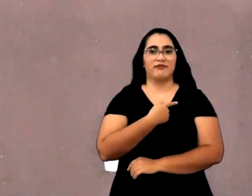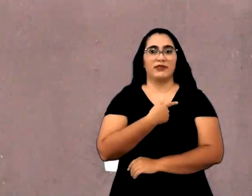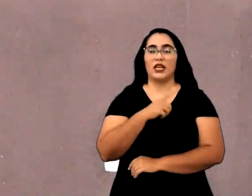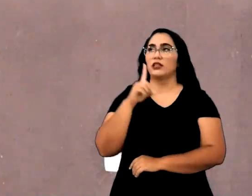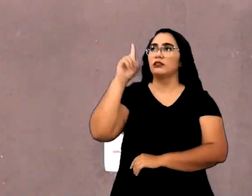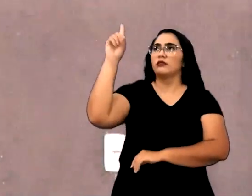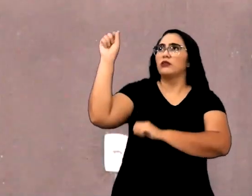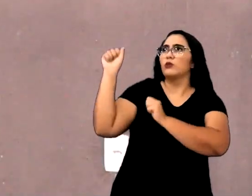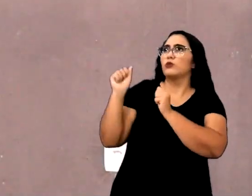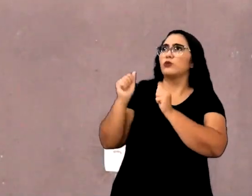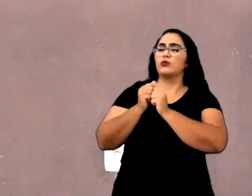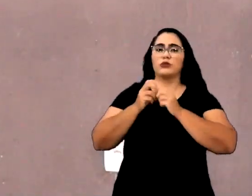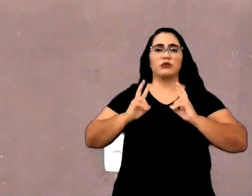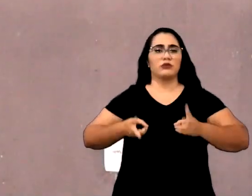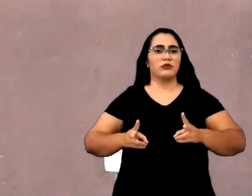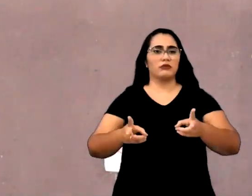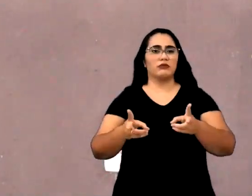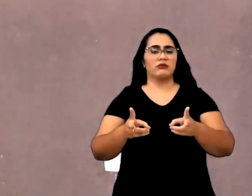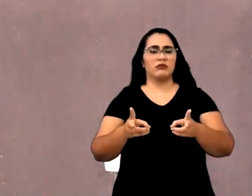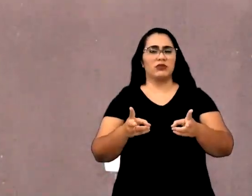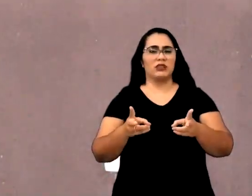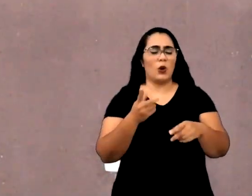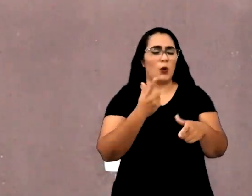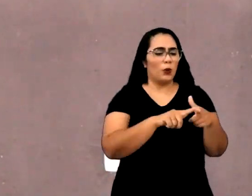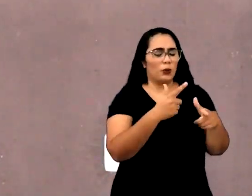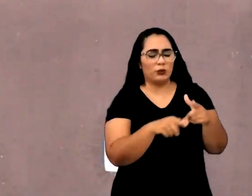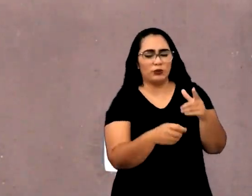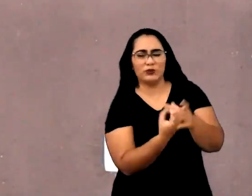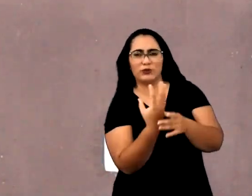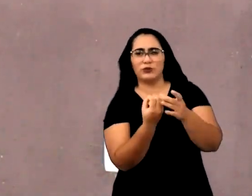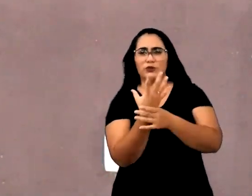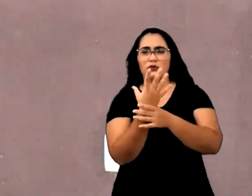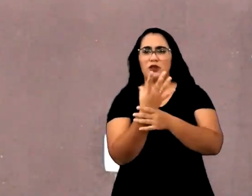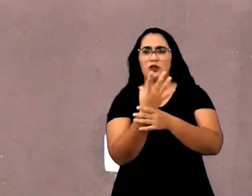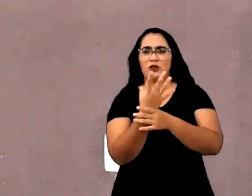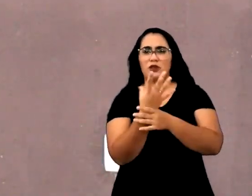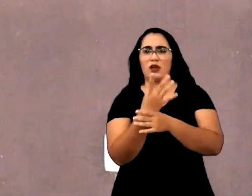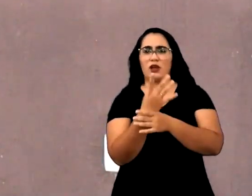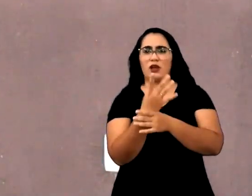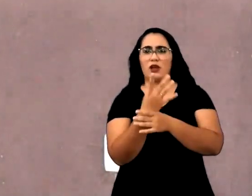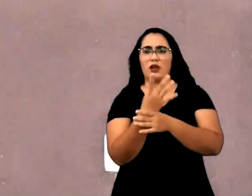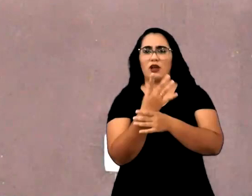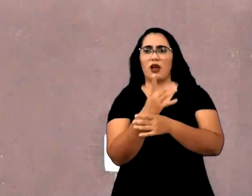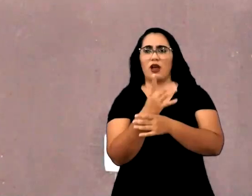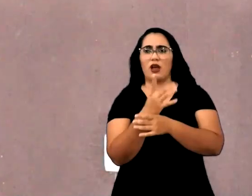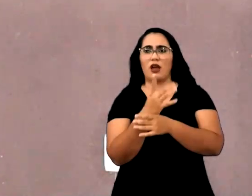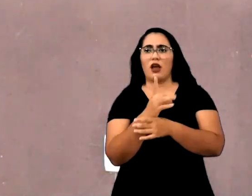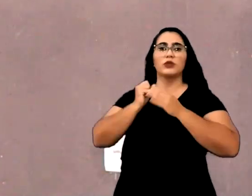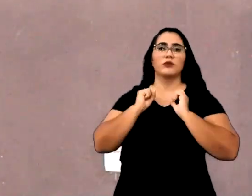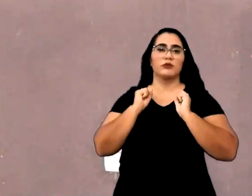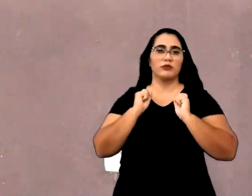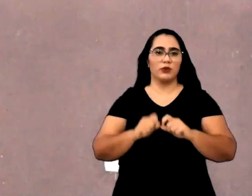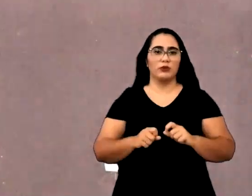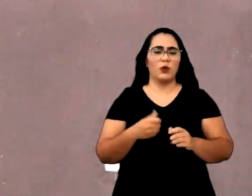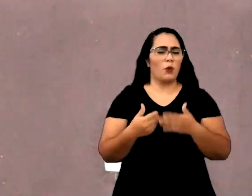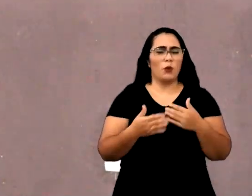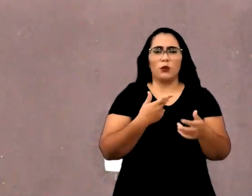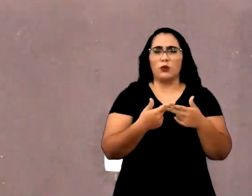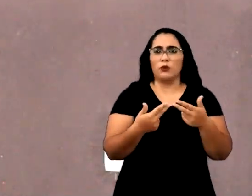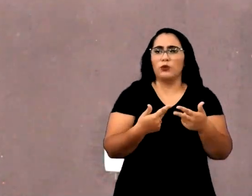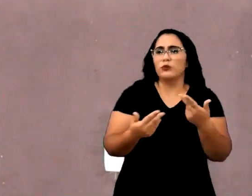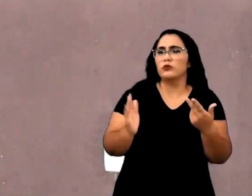bem presente nos momentos mais difíceis que você possa enfrentar e que eu possa enfrentar na minha